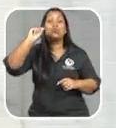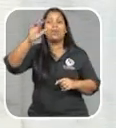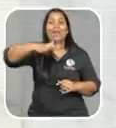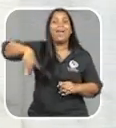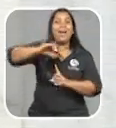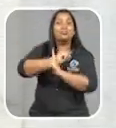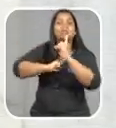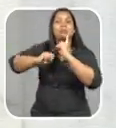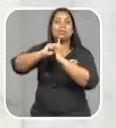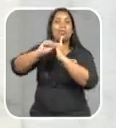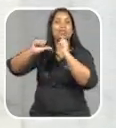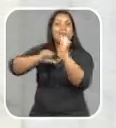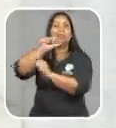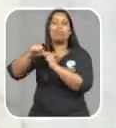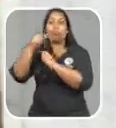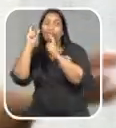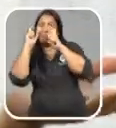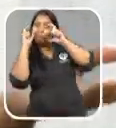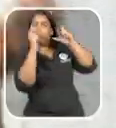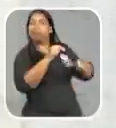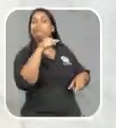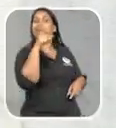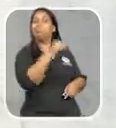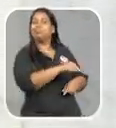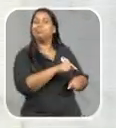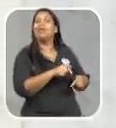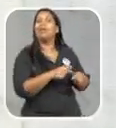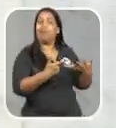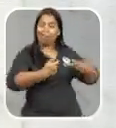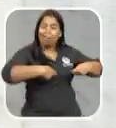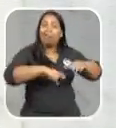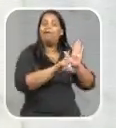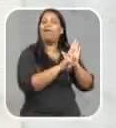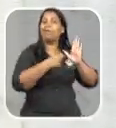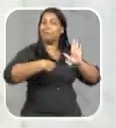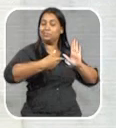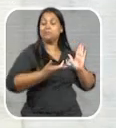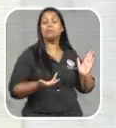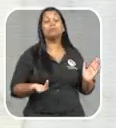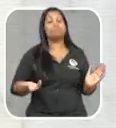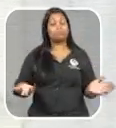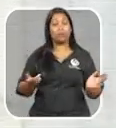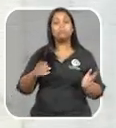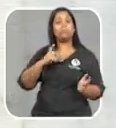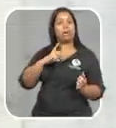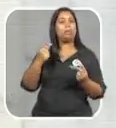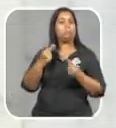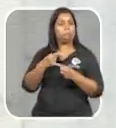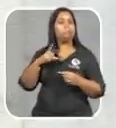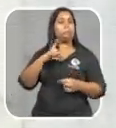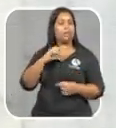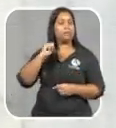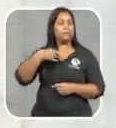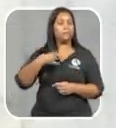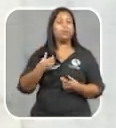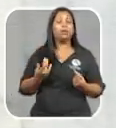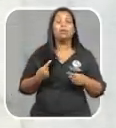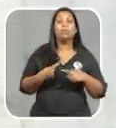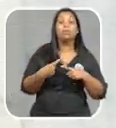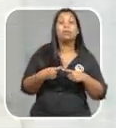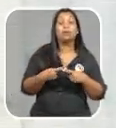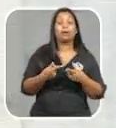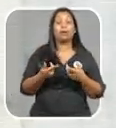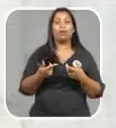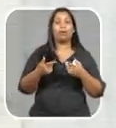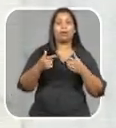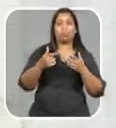Porque às vezes, assim, a imprensa, ela não é um poder constituído, mas talvez ela seja um